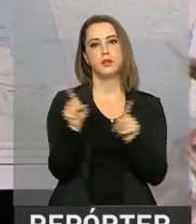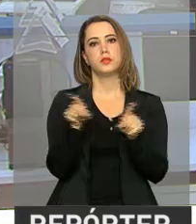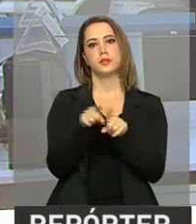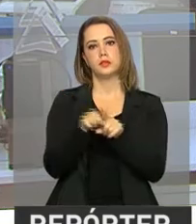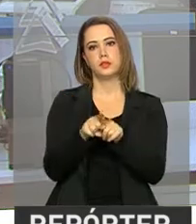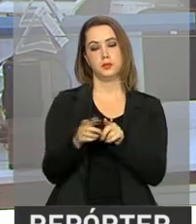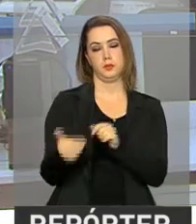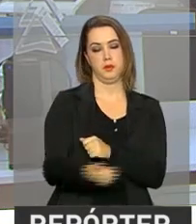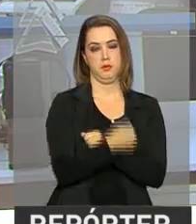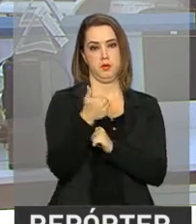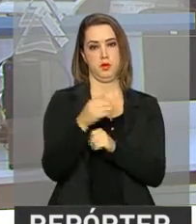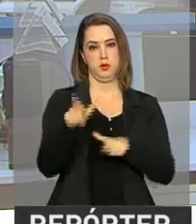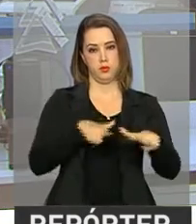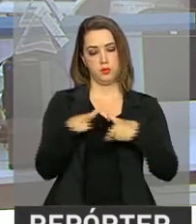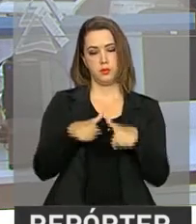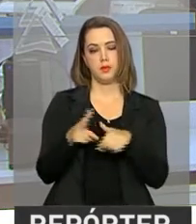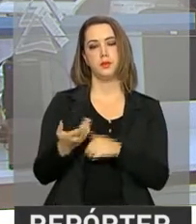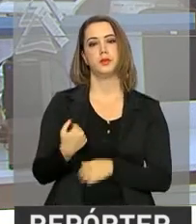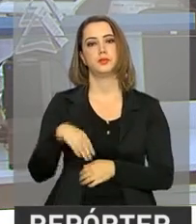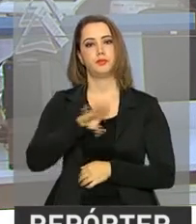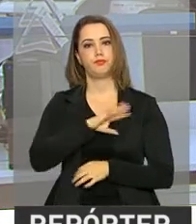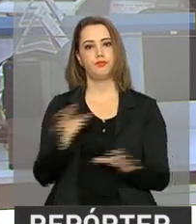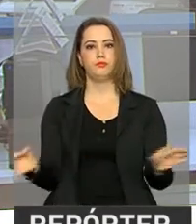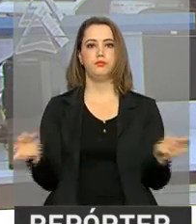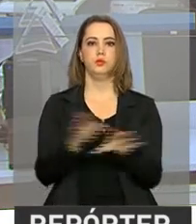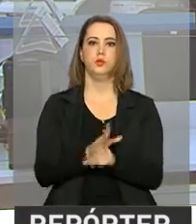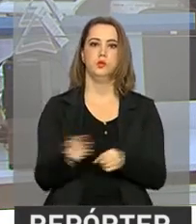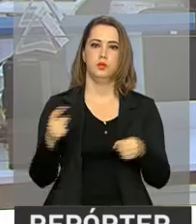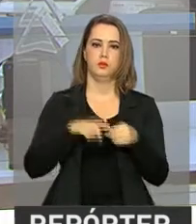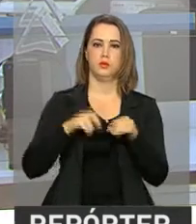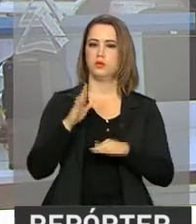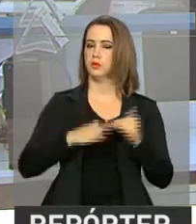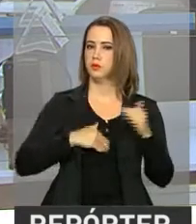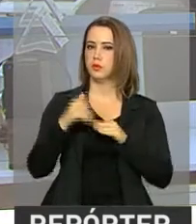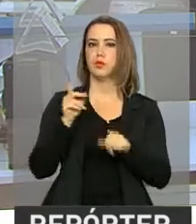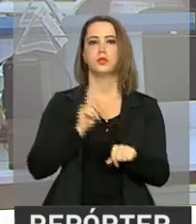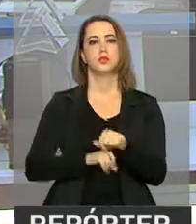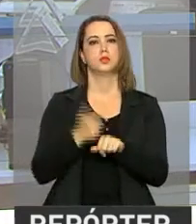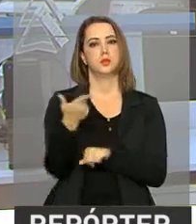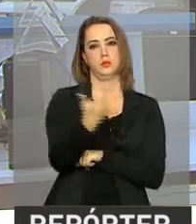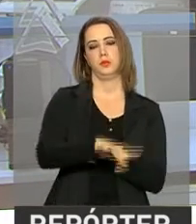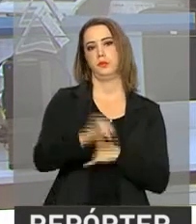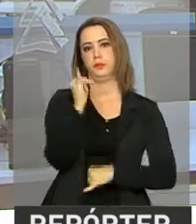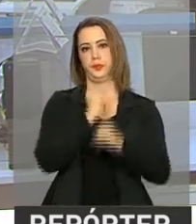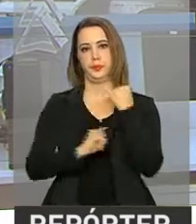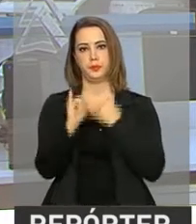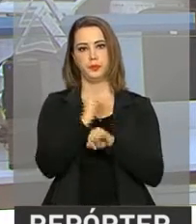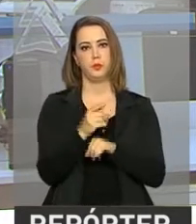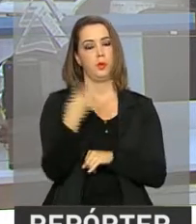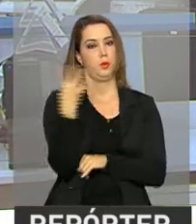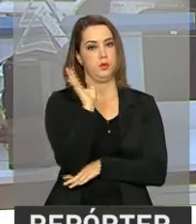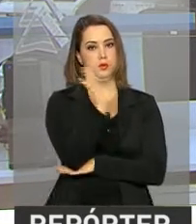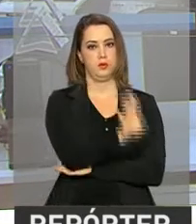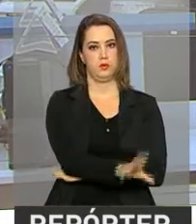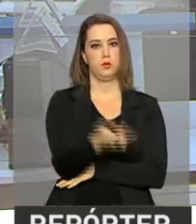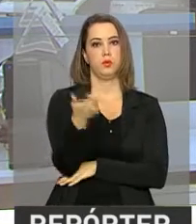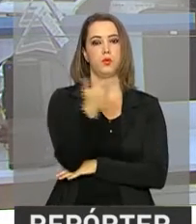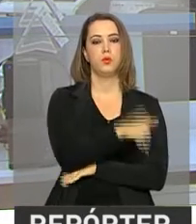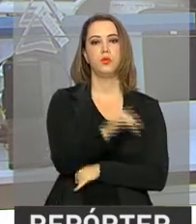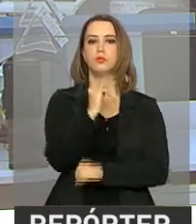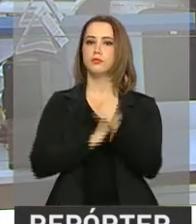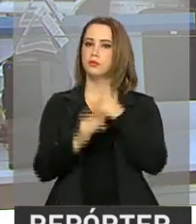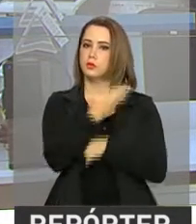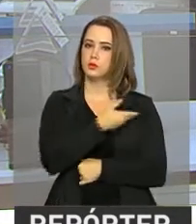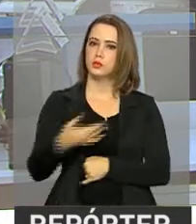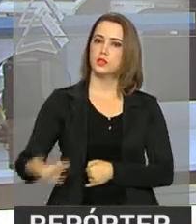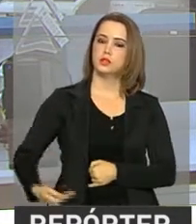empregos nós ficamos por aqui voltamos a qualquer momento com outras notícias ou às quatro da tarde com outras informações